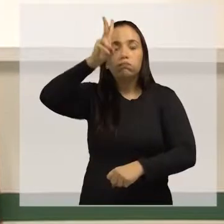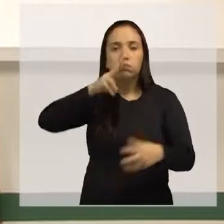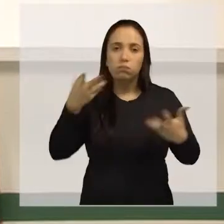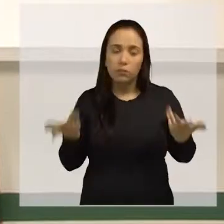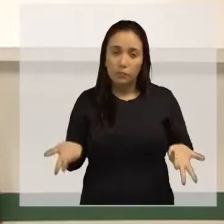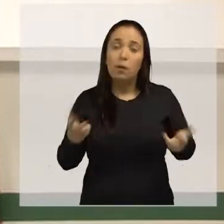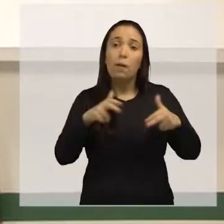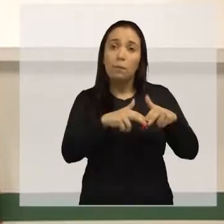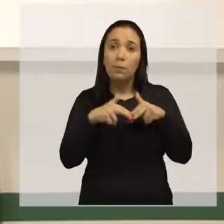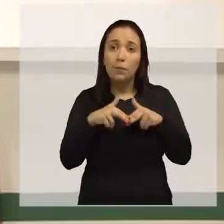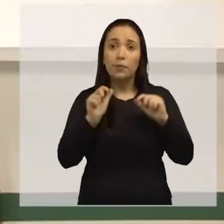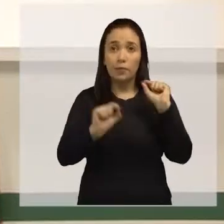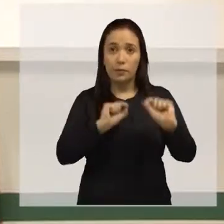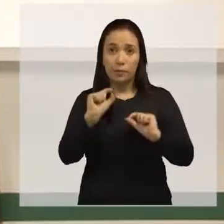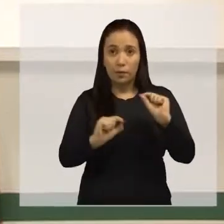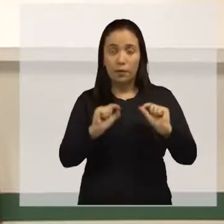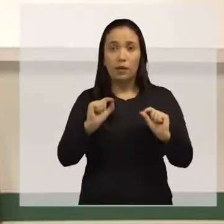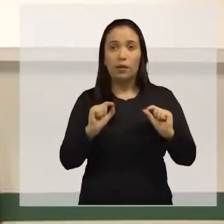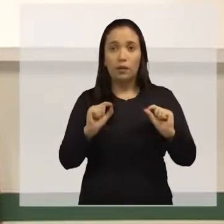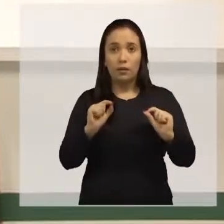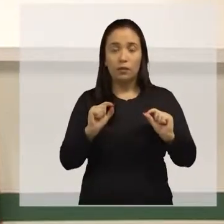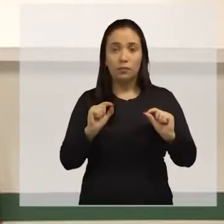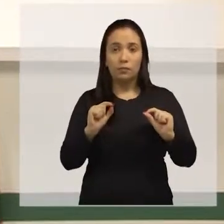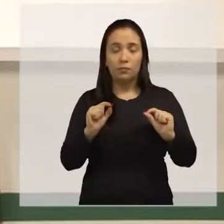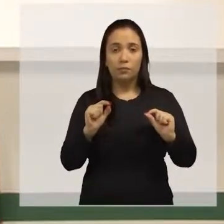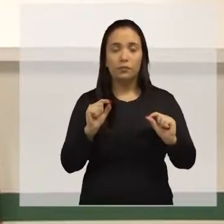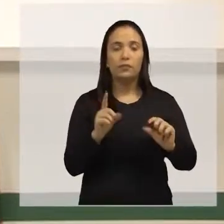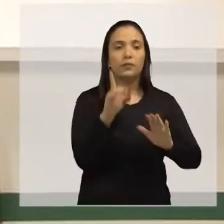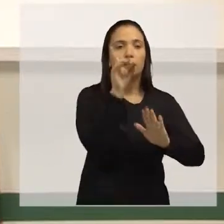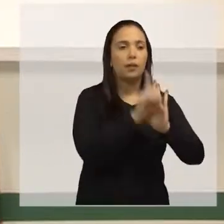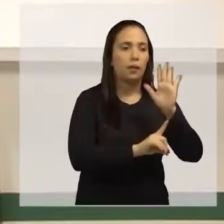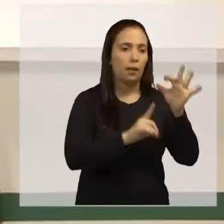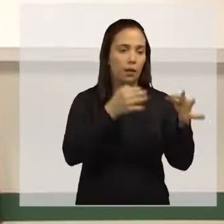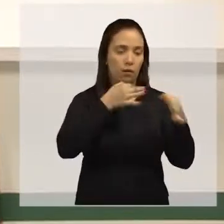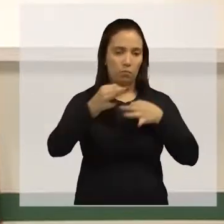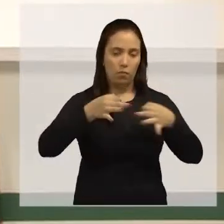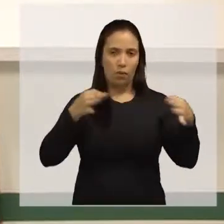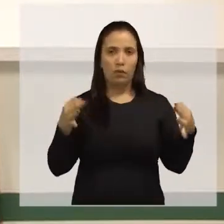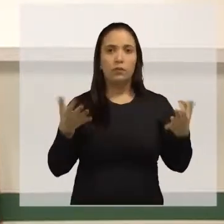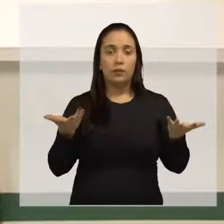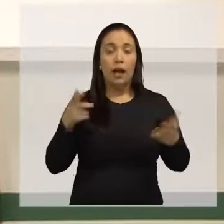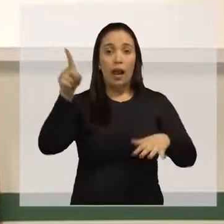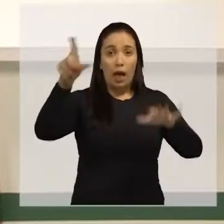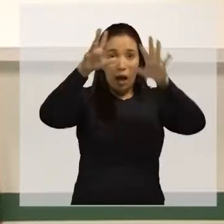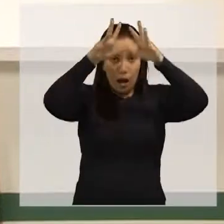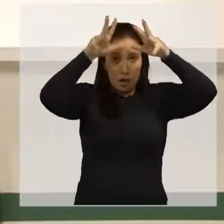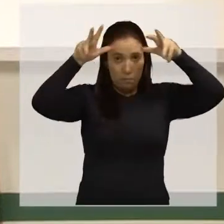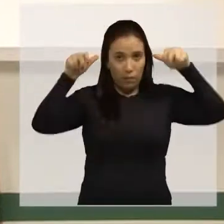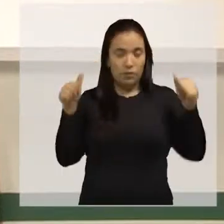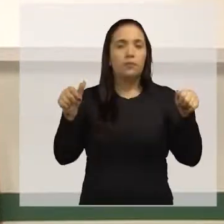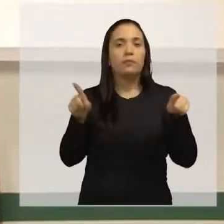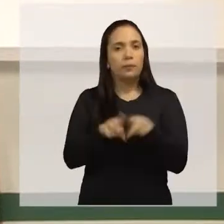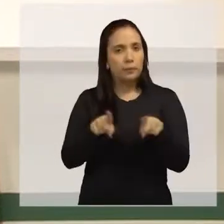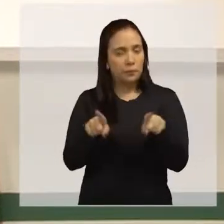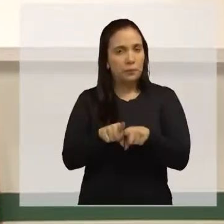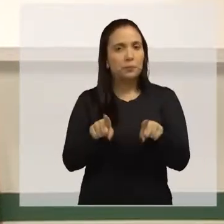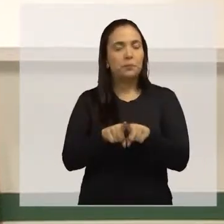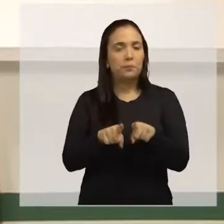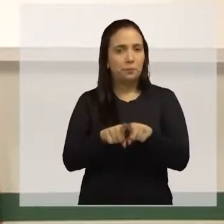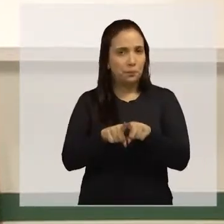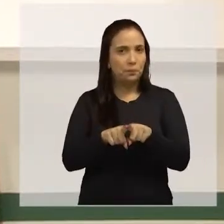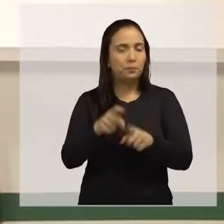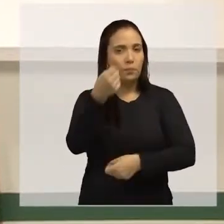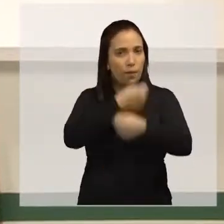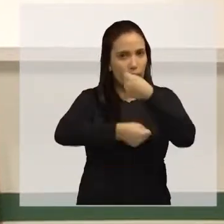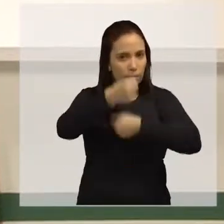Luiz, deixa a democracia brasileira... A Amazonas já tinha dito em 2017. Tá certo. Boa lembrança.